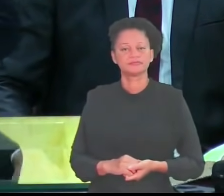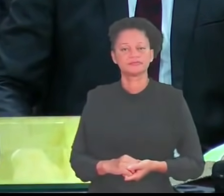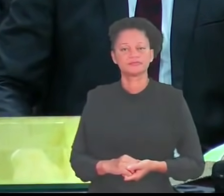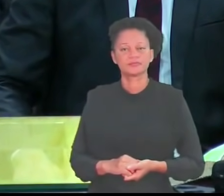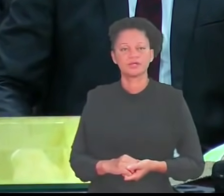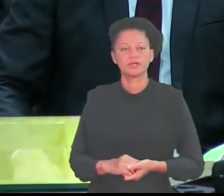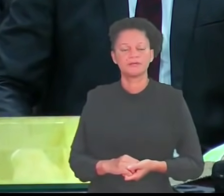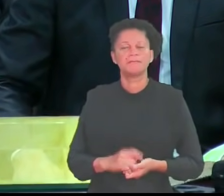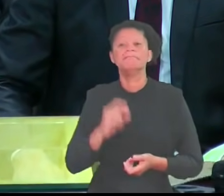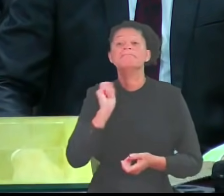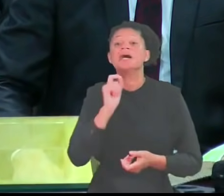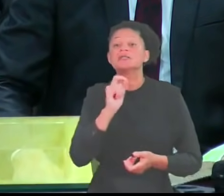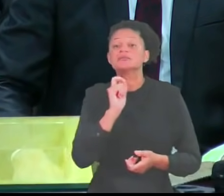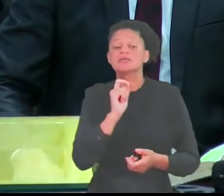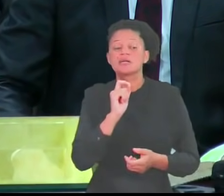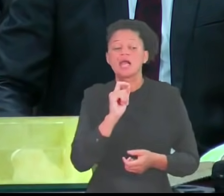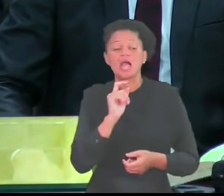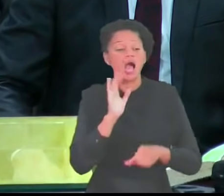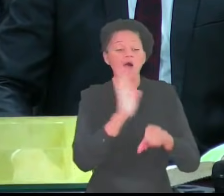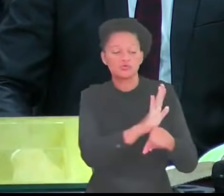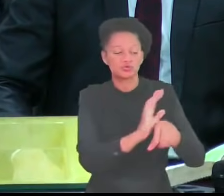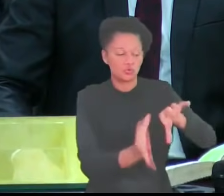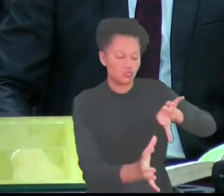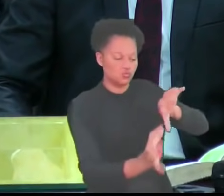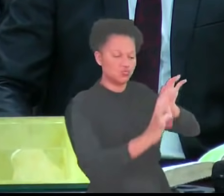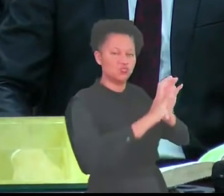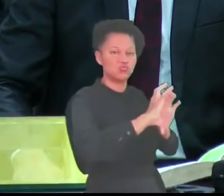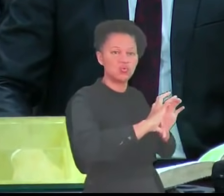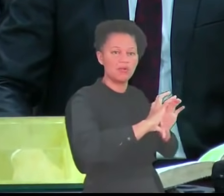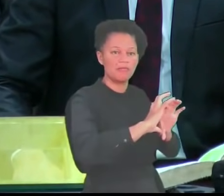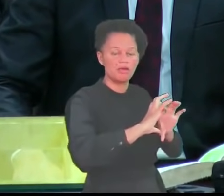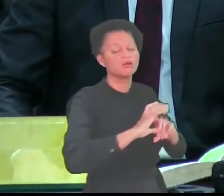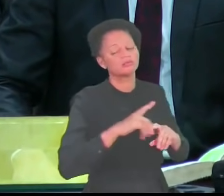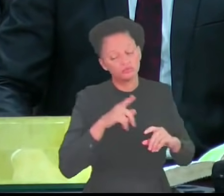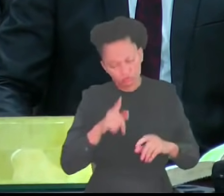Mas quem tirou a pedra foram os judeus.